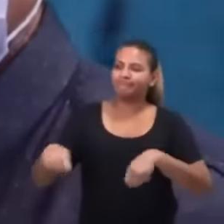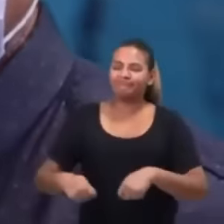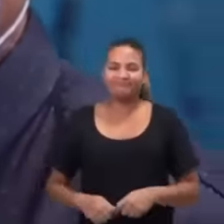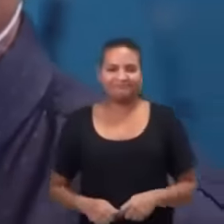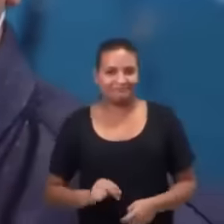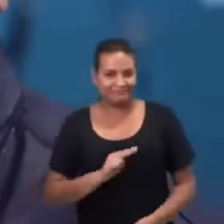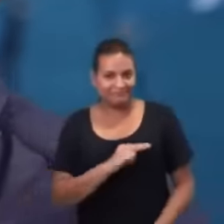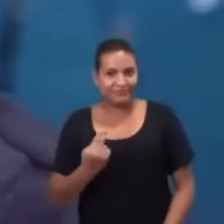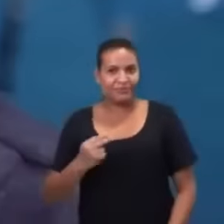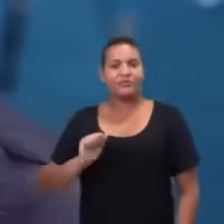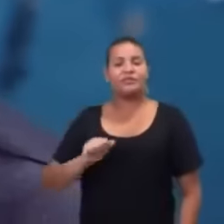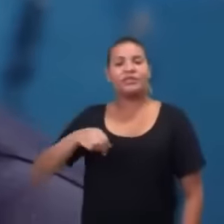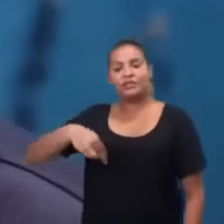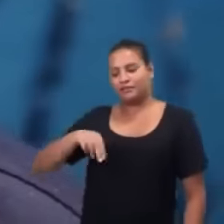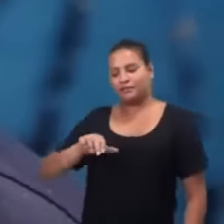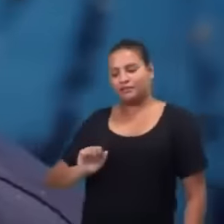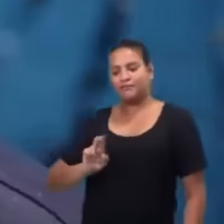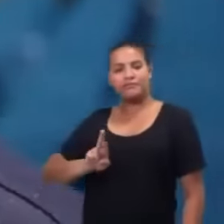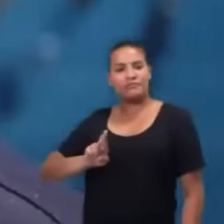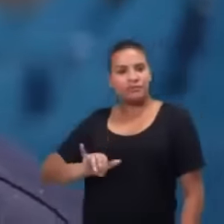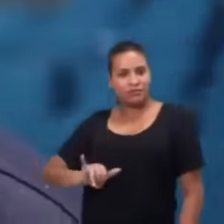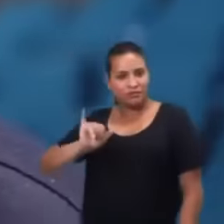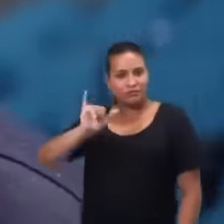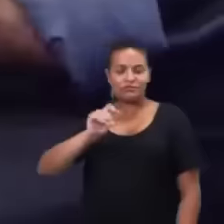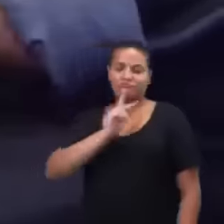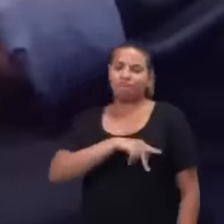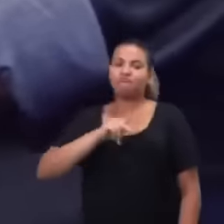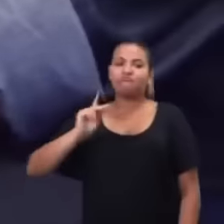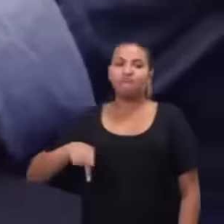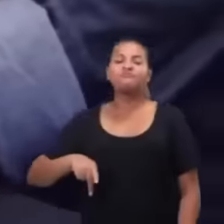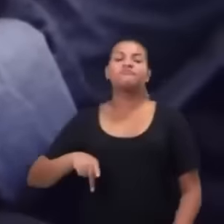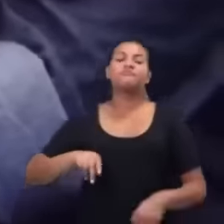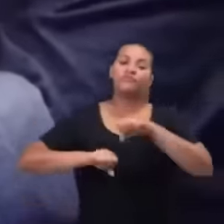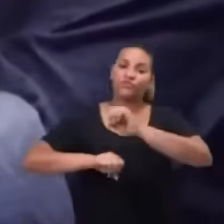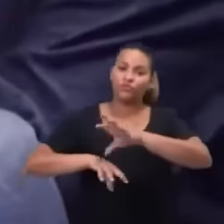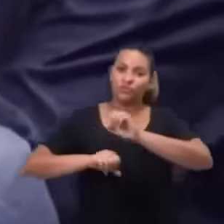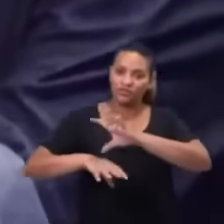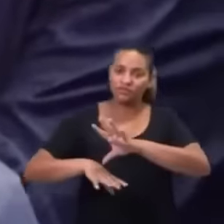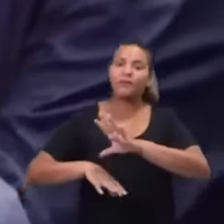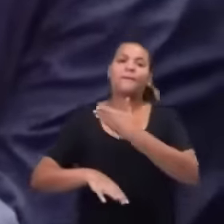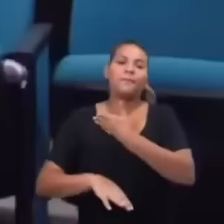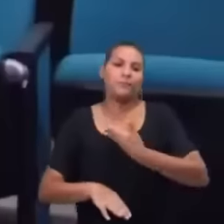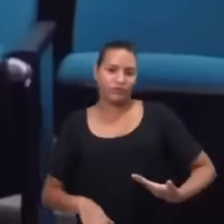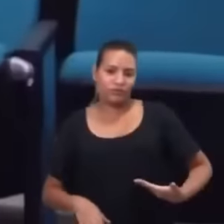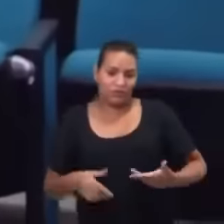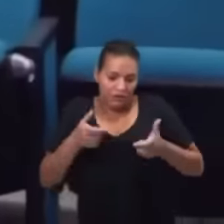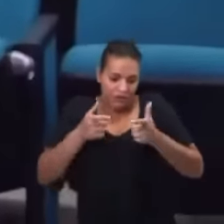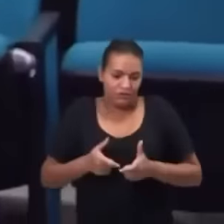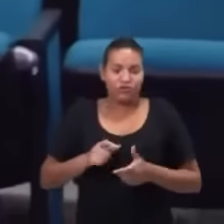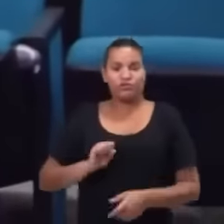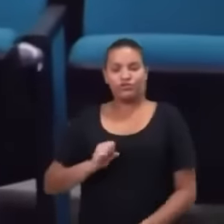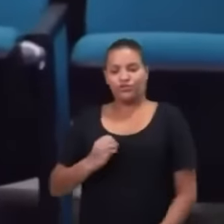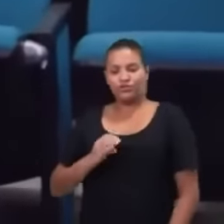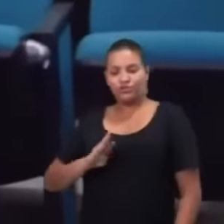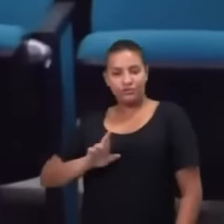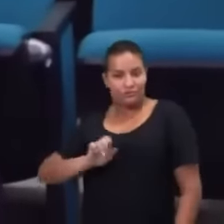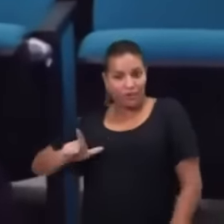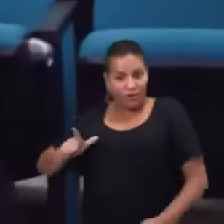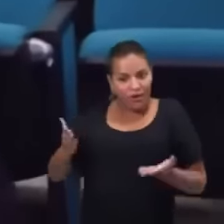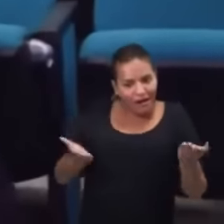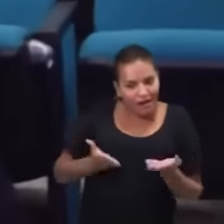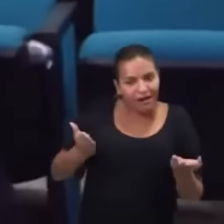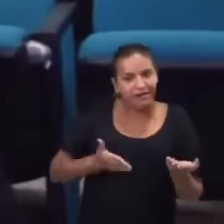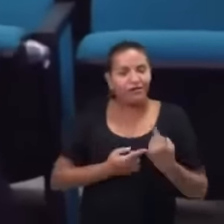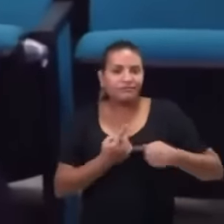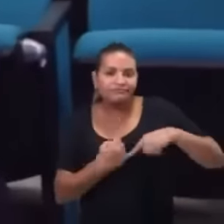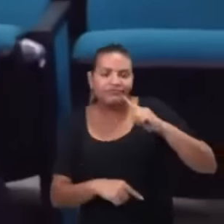Sou Amaury Gomes, professor da Rede Pública Municipal de Sobral. Fui diretor de escola e, atualmente, eu assumi a direção